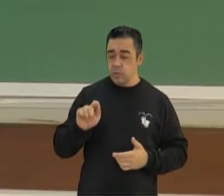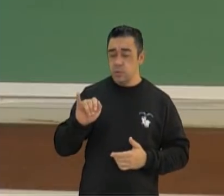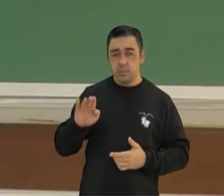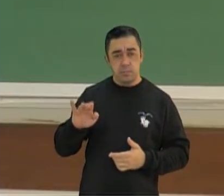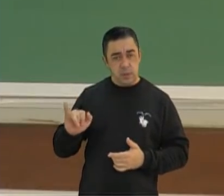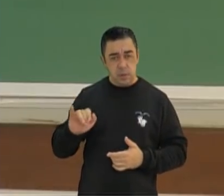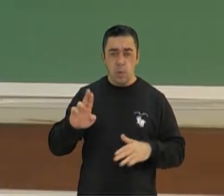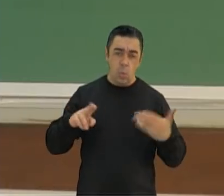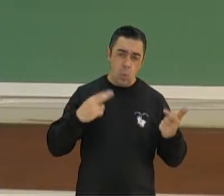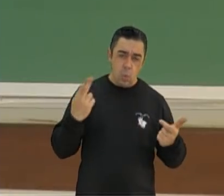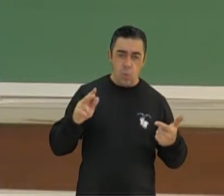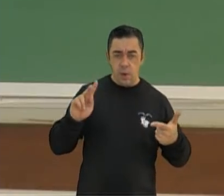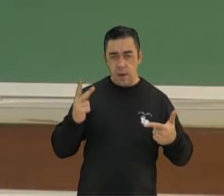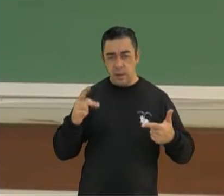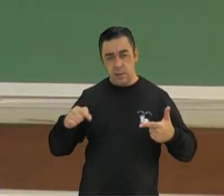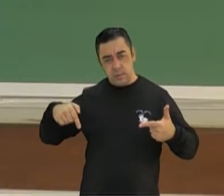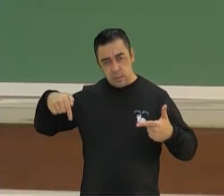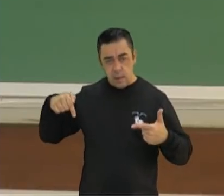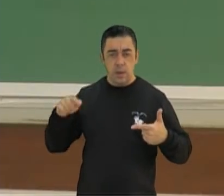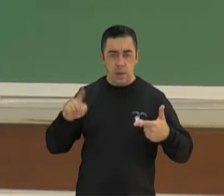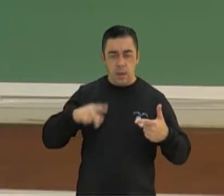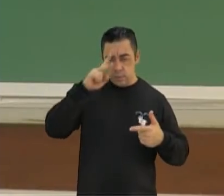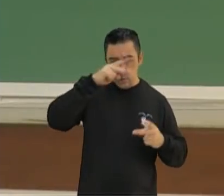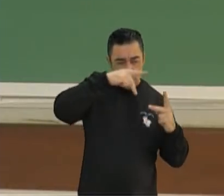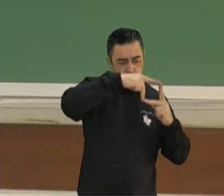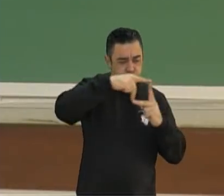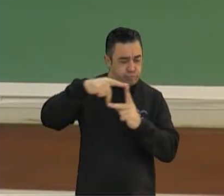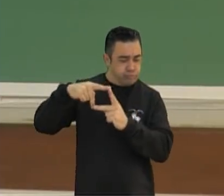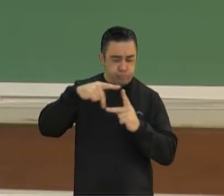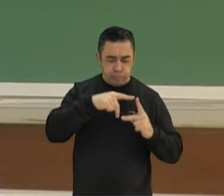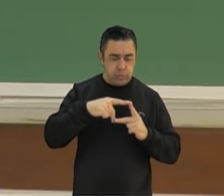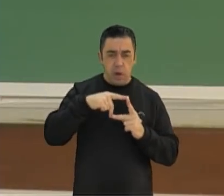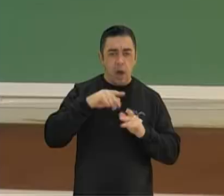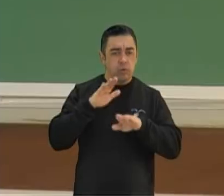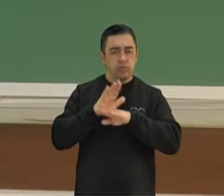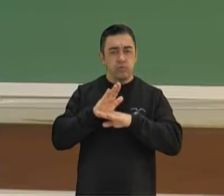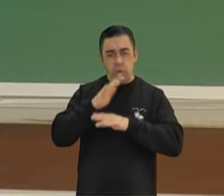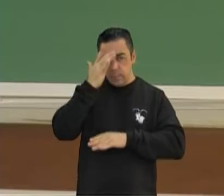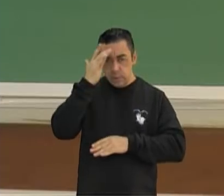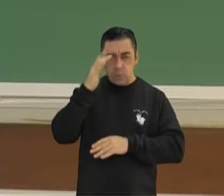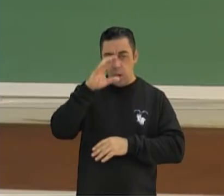histórias em quadrinhos, ajudaram as pessoas a aprender a ler.